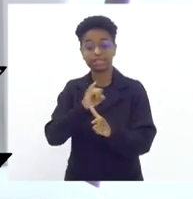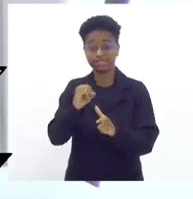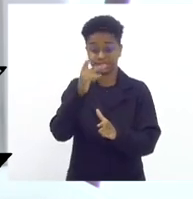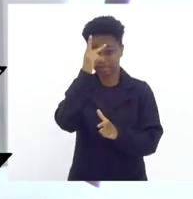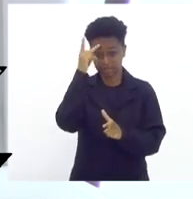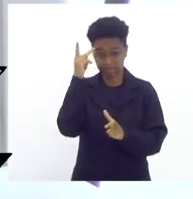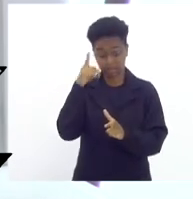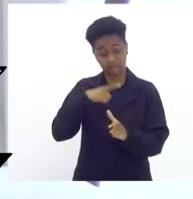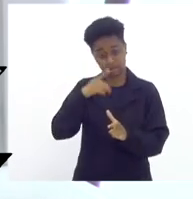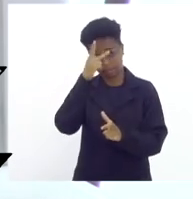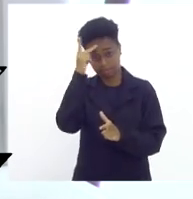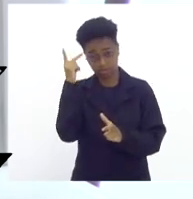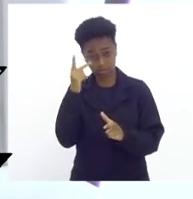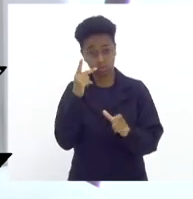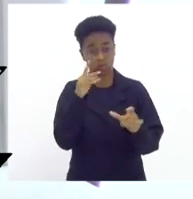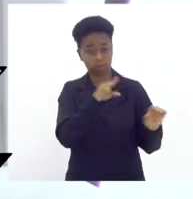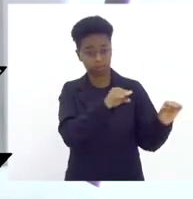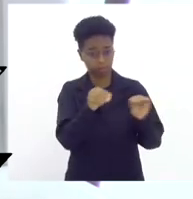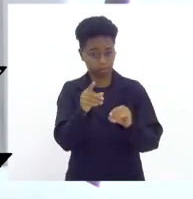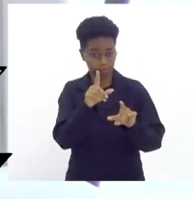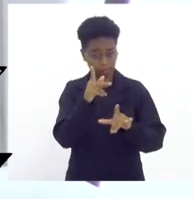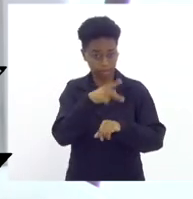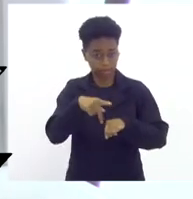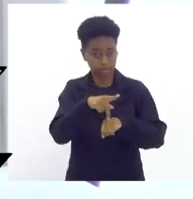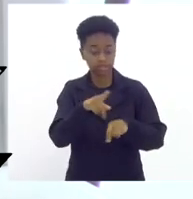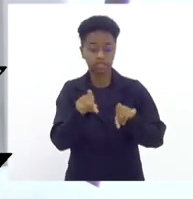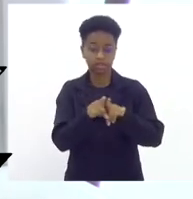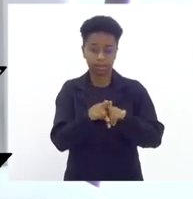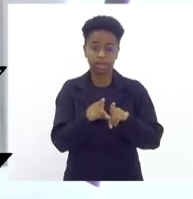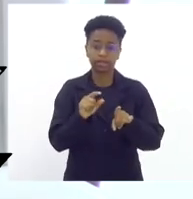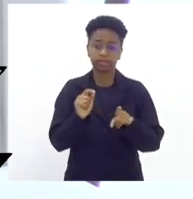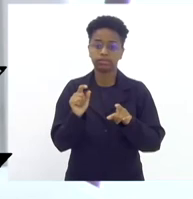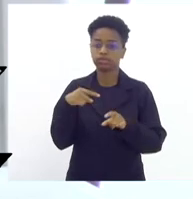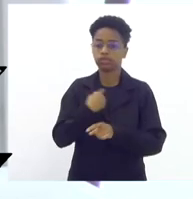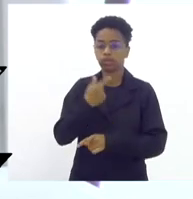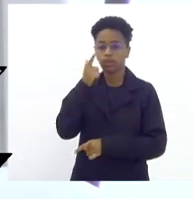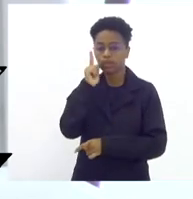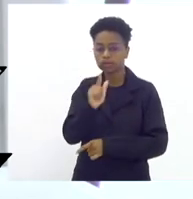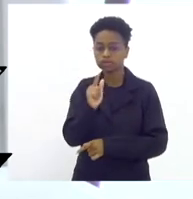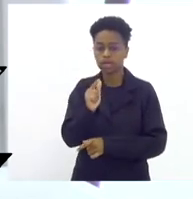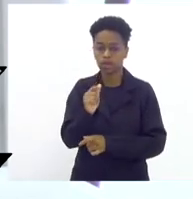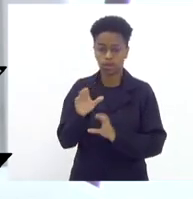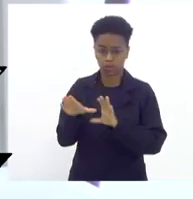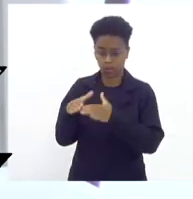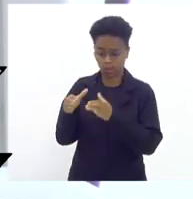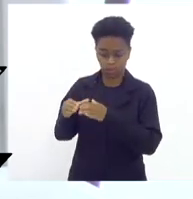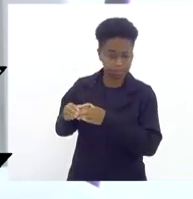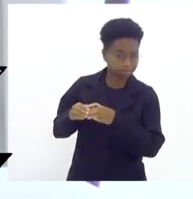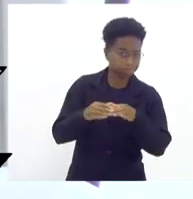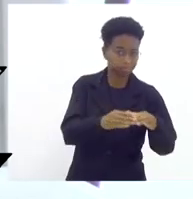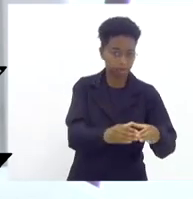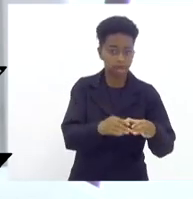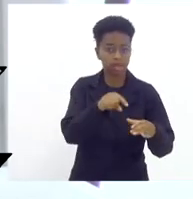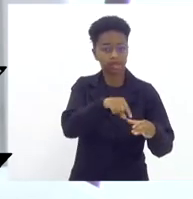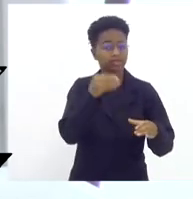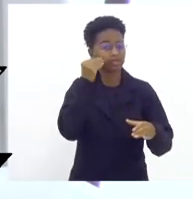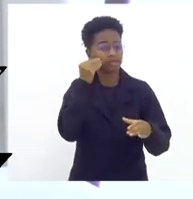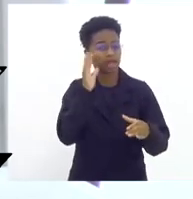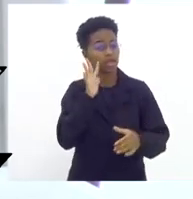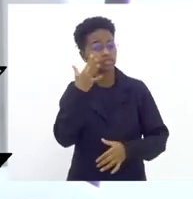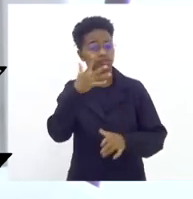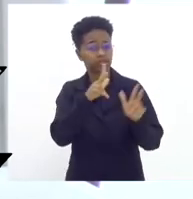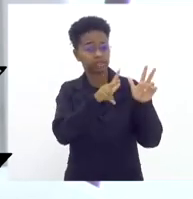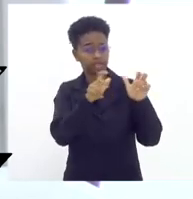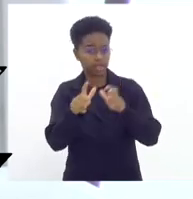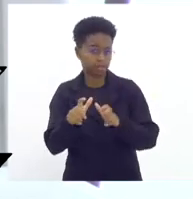imigrantes para que assim a gente possa levar a nossa equipe do Sistema Nacional é de emprego e ali resolver questões